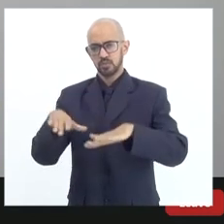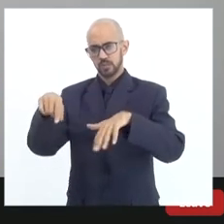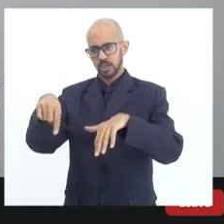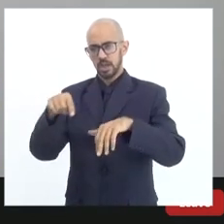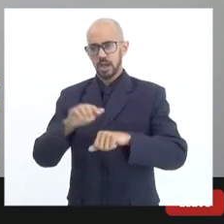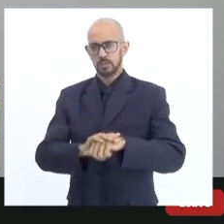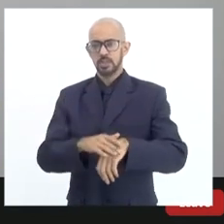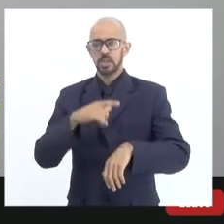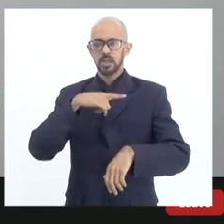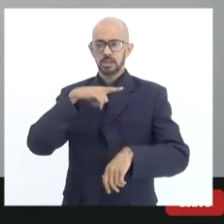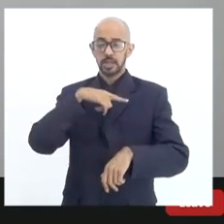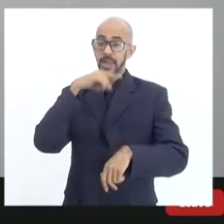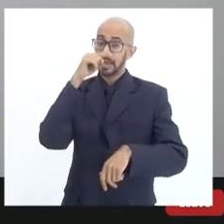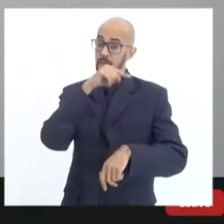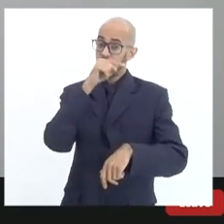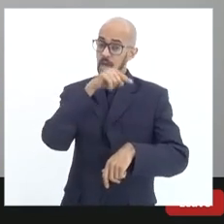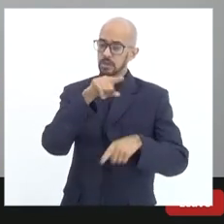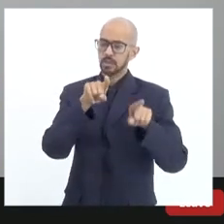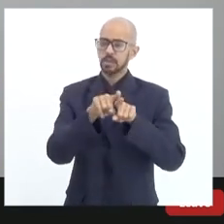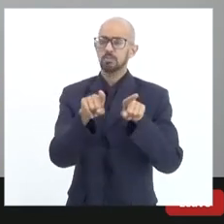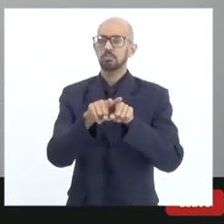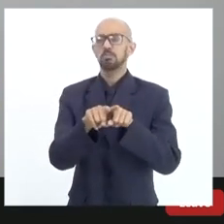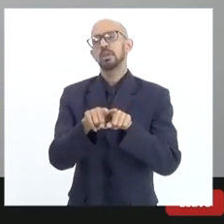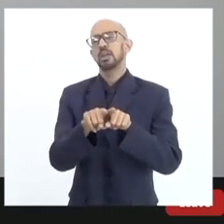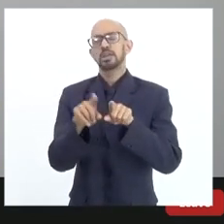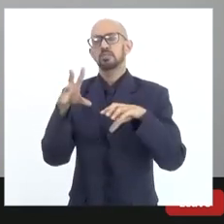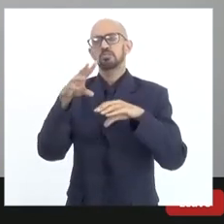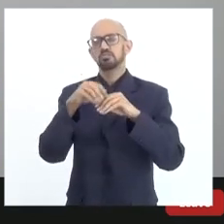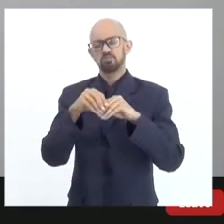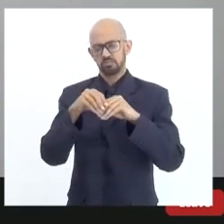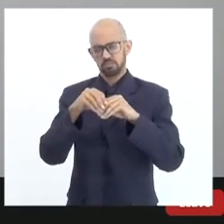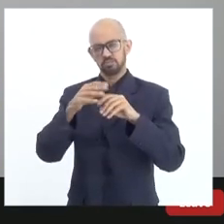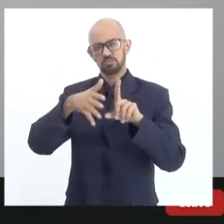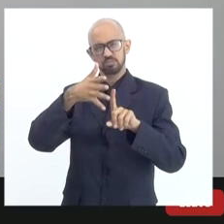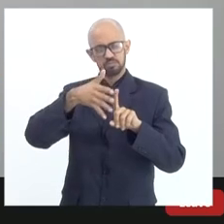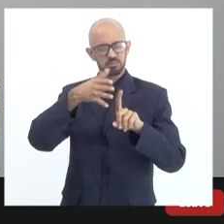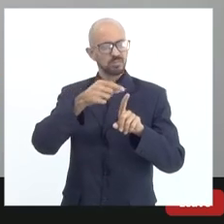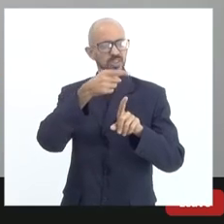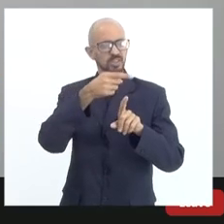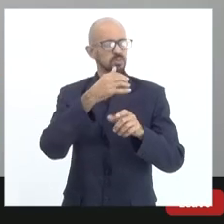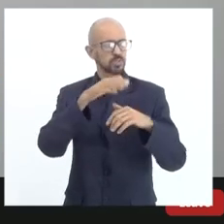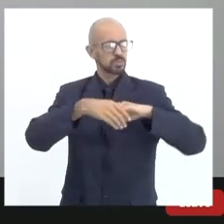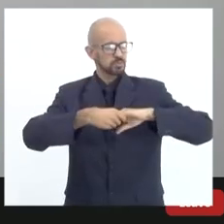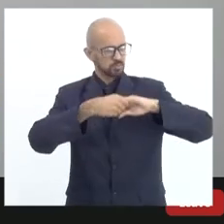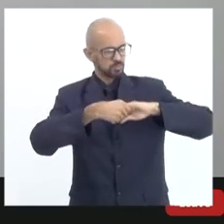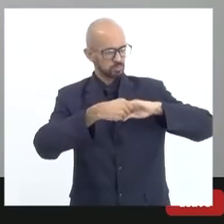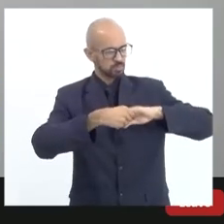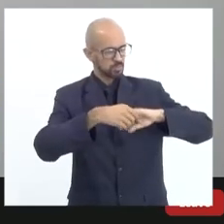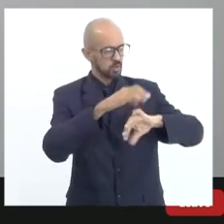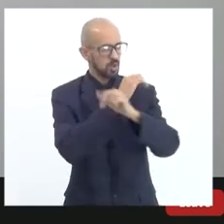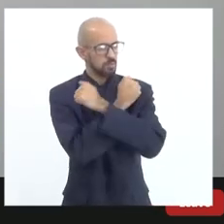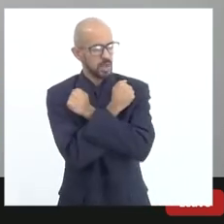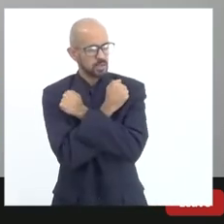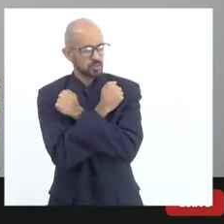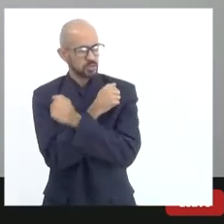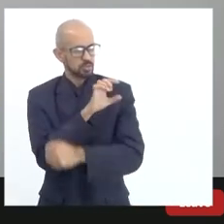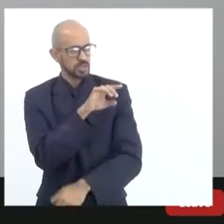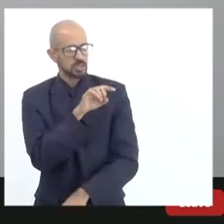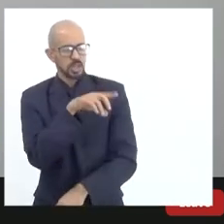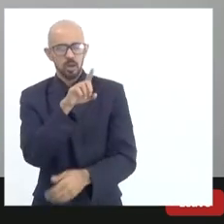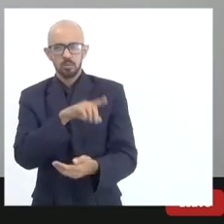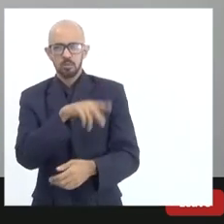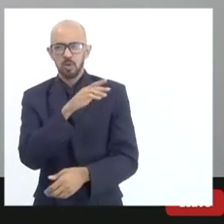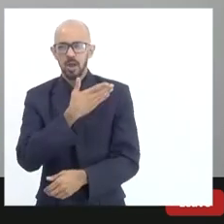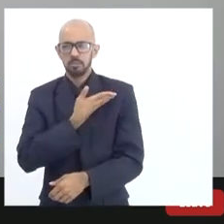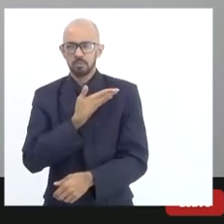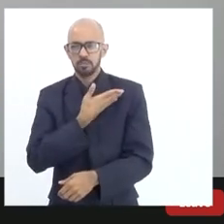deputada Marta Rocha, uma breve manifestação que eu quero fazer, saudando os nossos convidados e convidadas, me permitindo mandar um abraço especial para o meu amigo professor, doutor